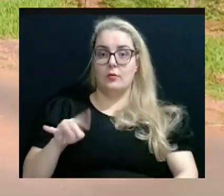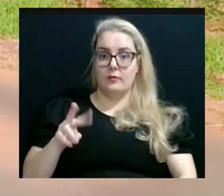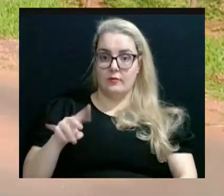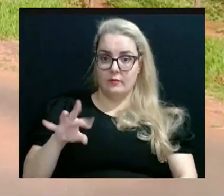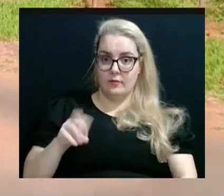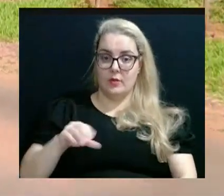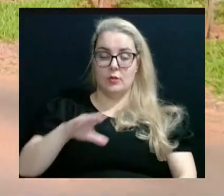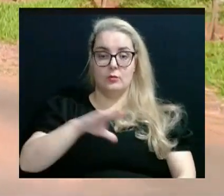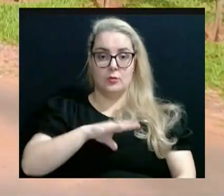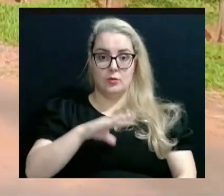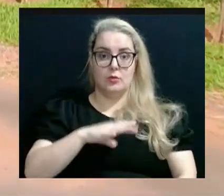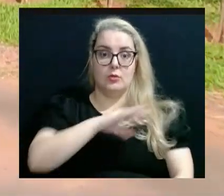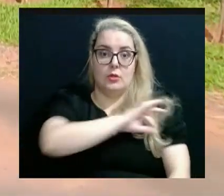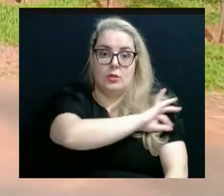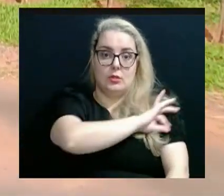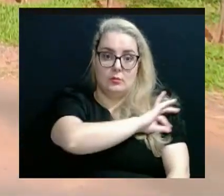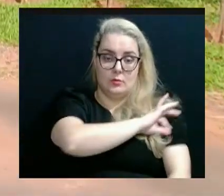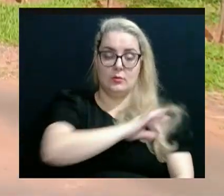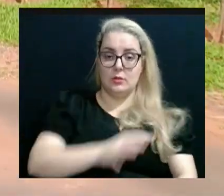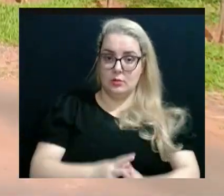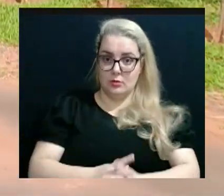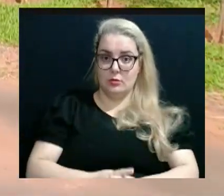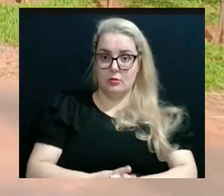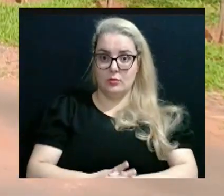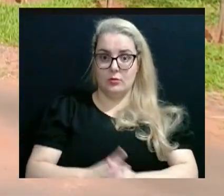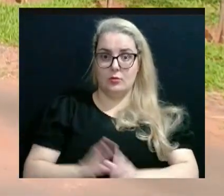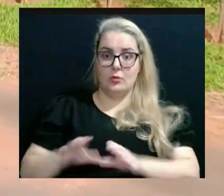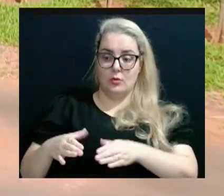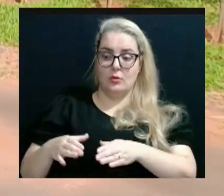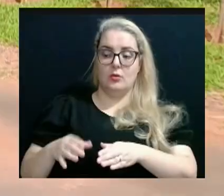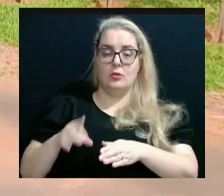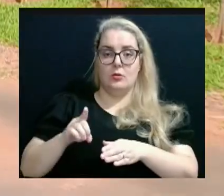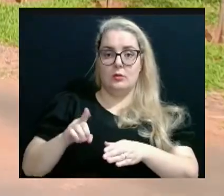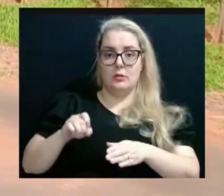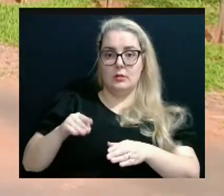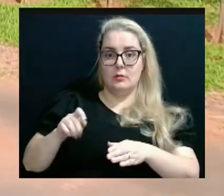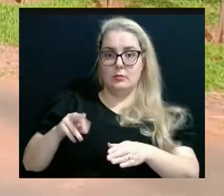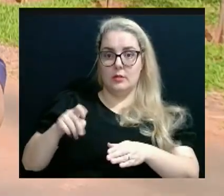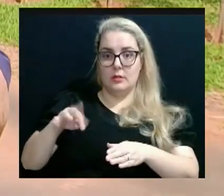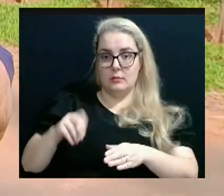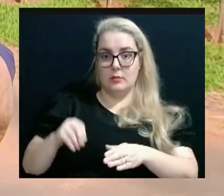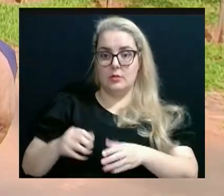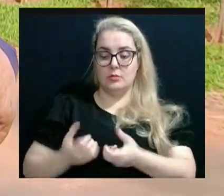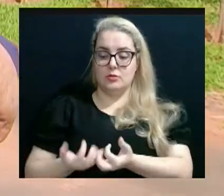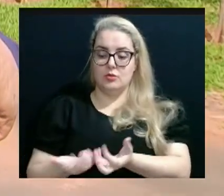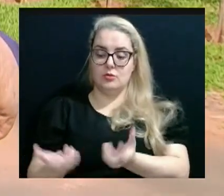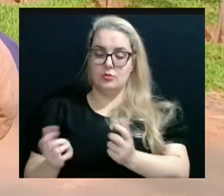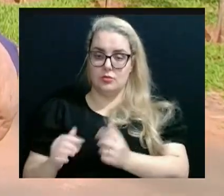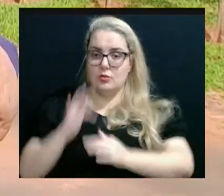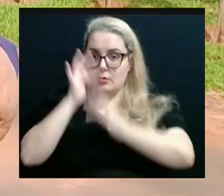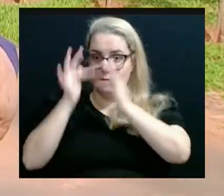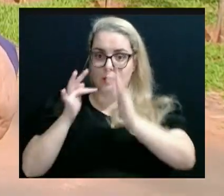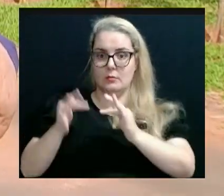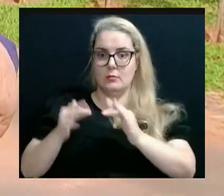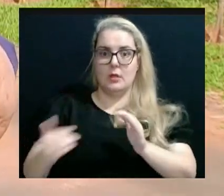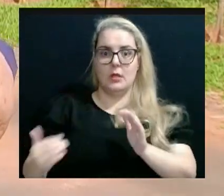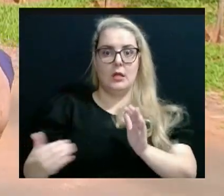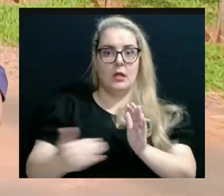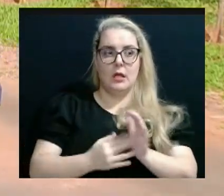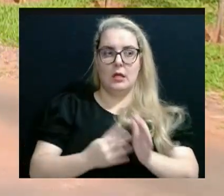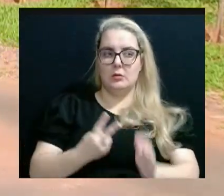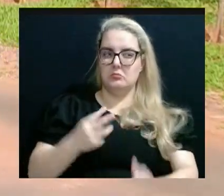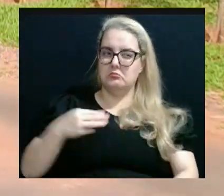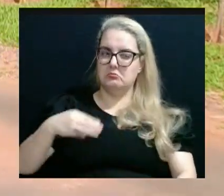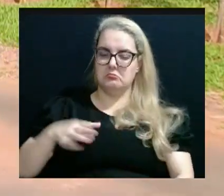da Prefeitura, do Departamento de Parques e Jardins, são criadas até 2 metros,